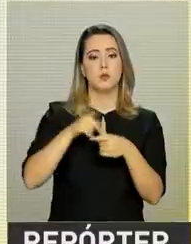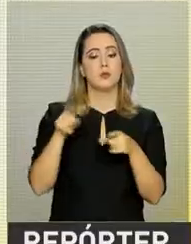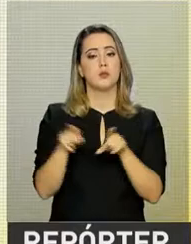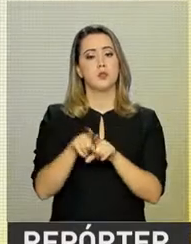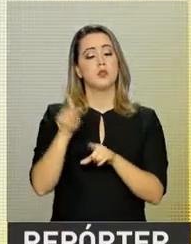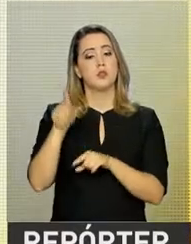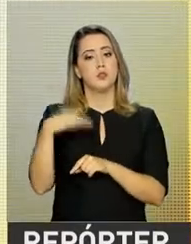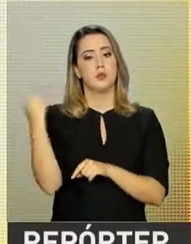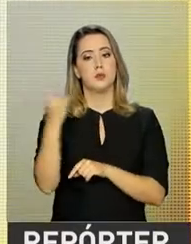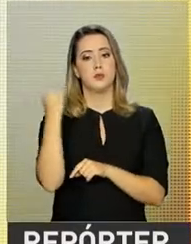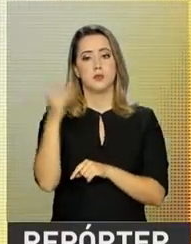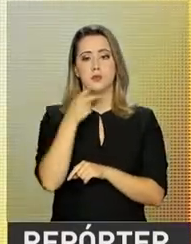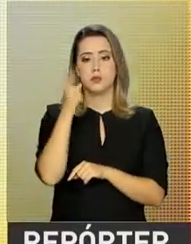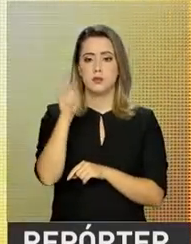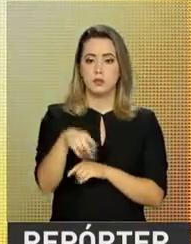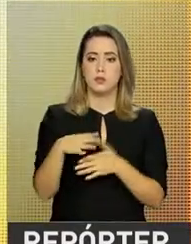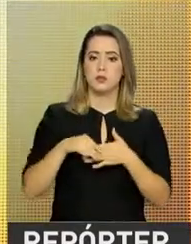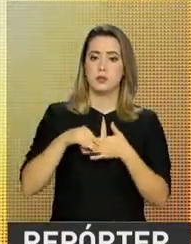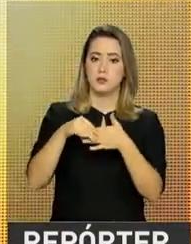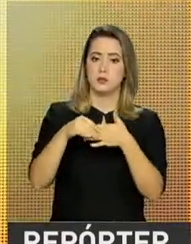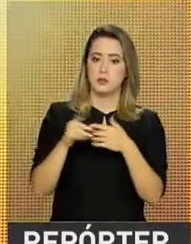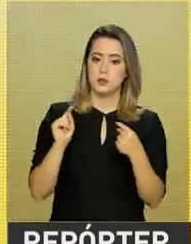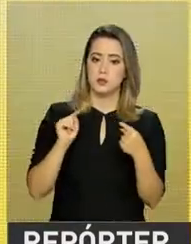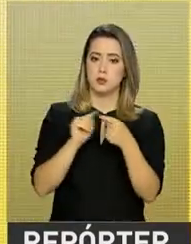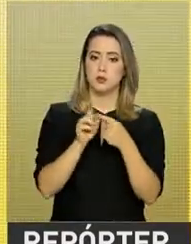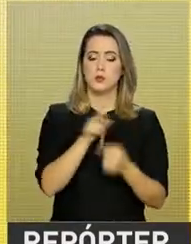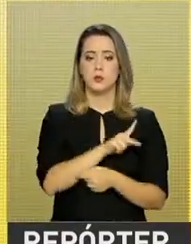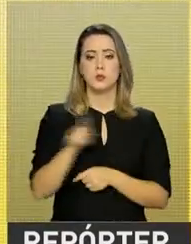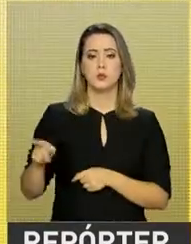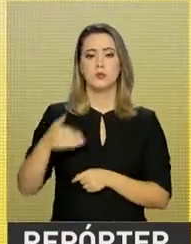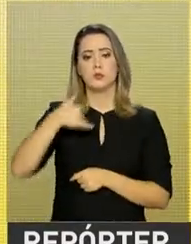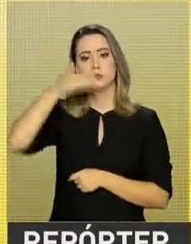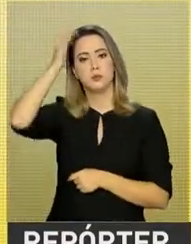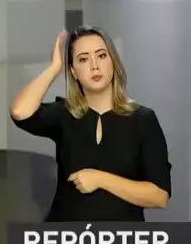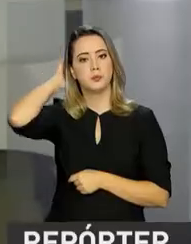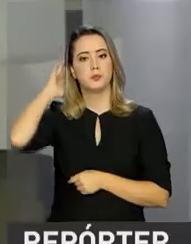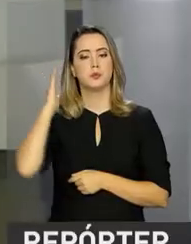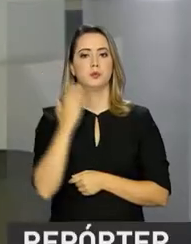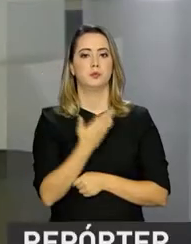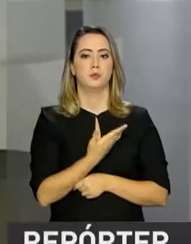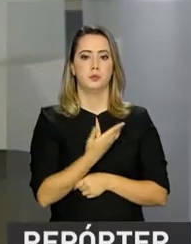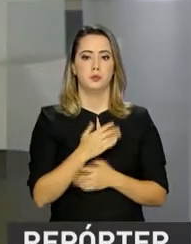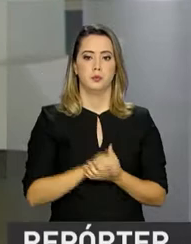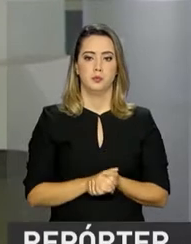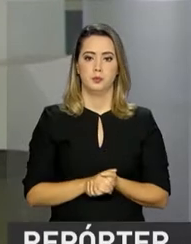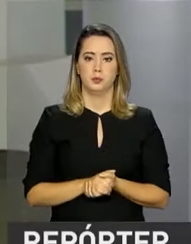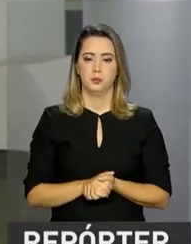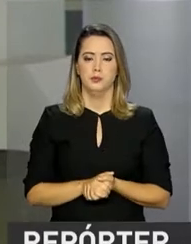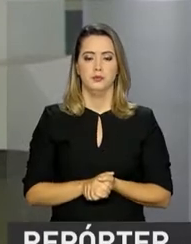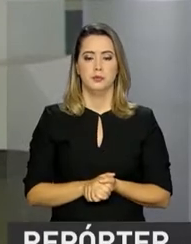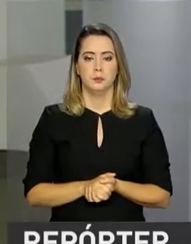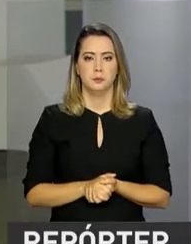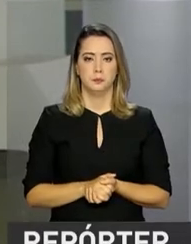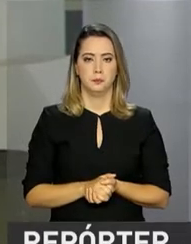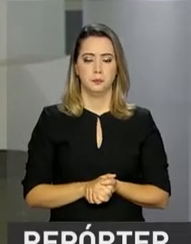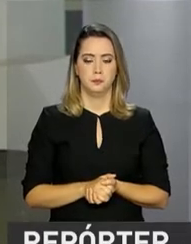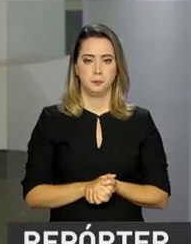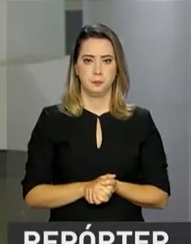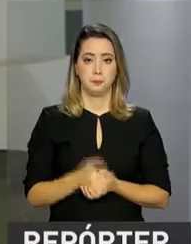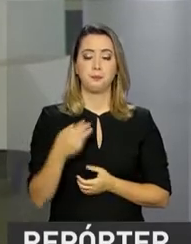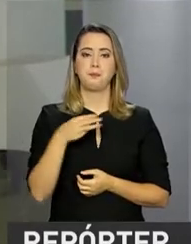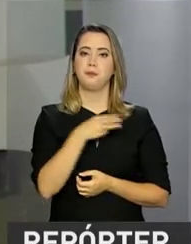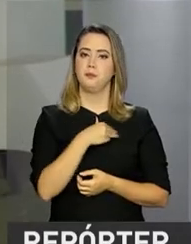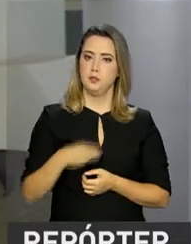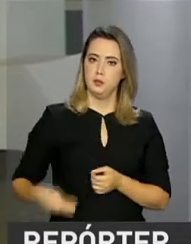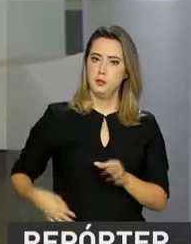o que é importante, comandada diretamente pelo presidente da República. O ministro do